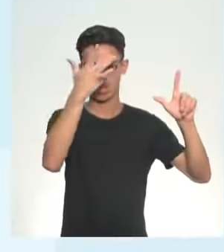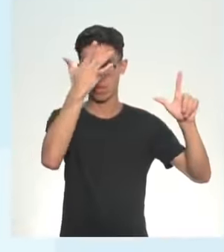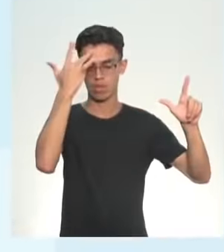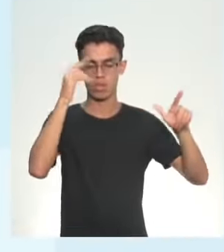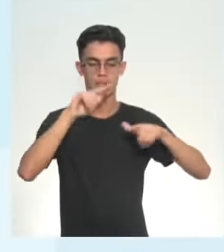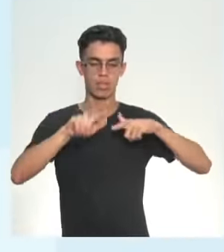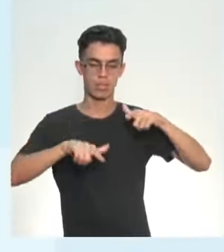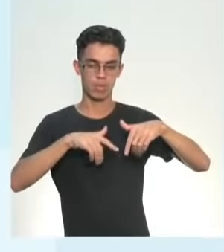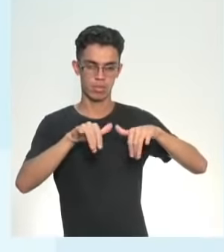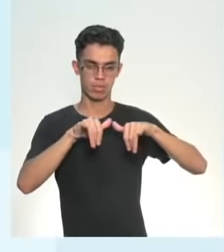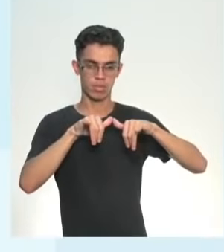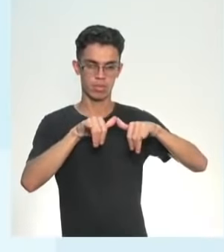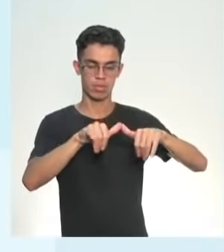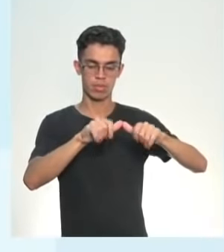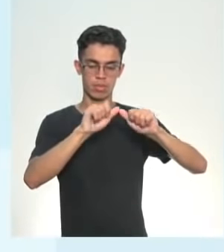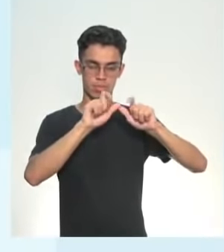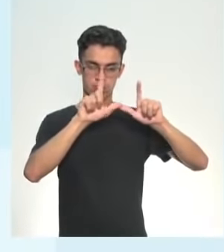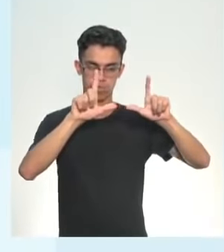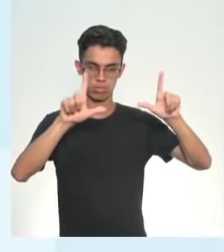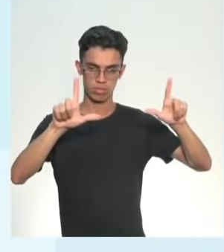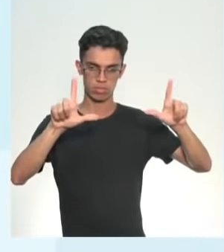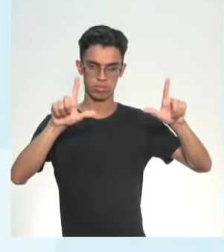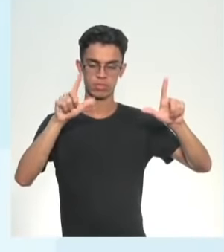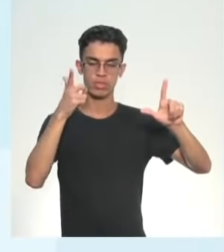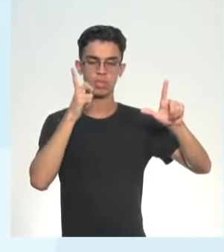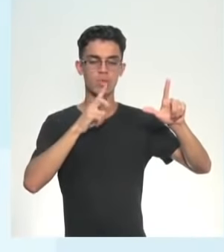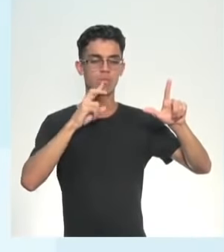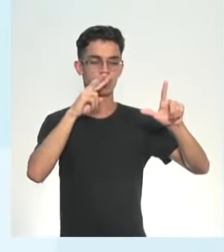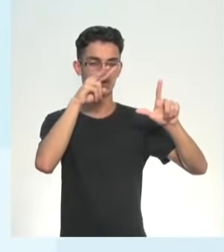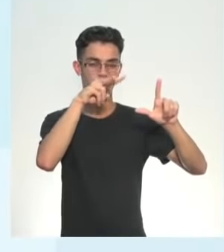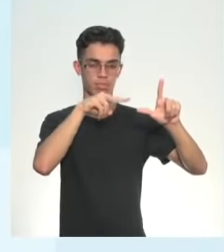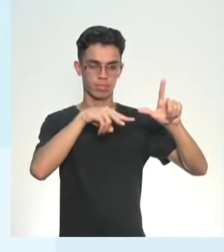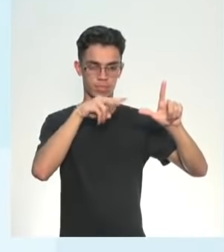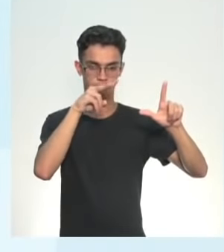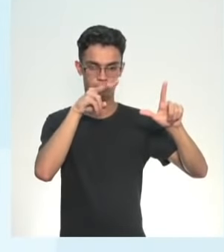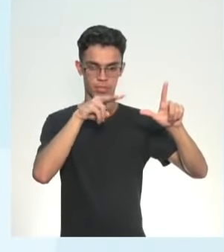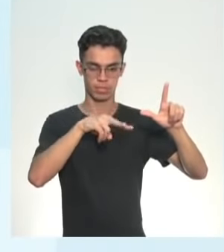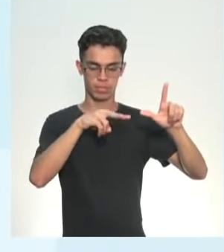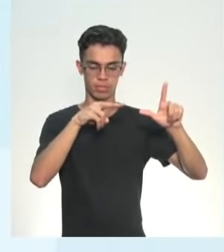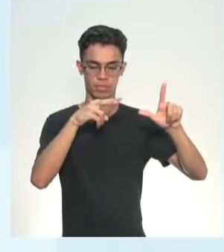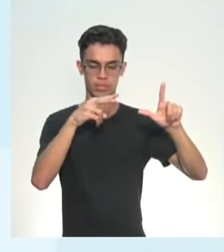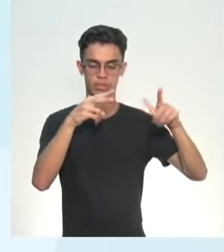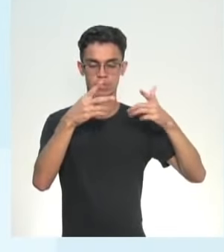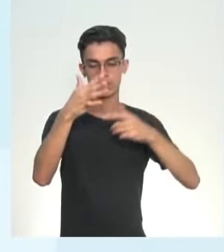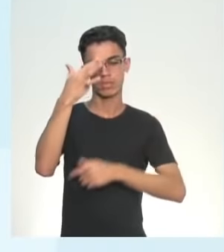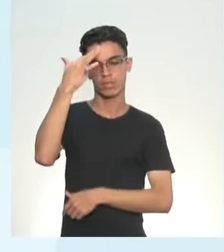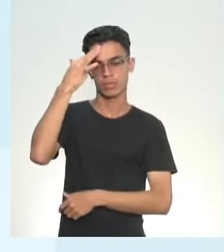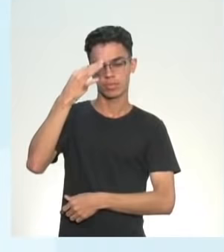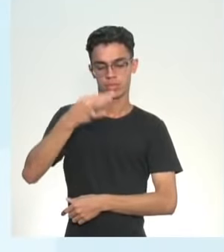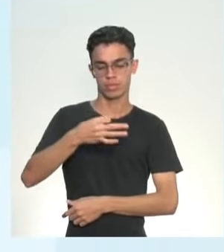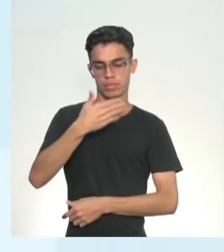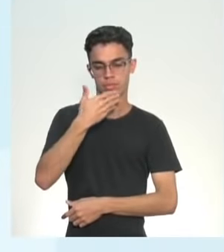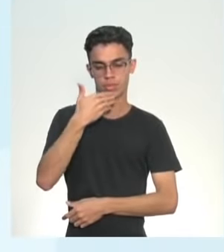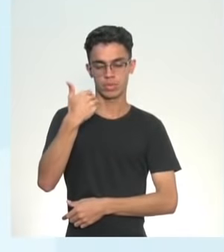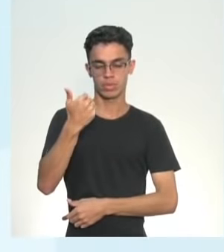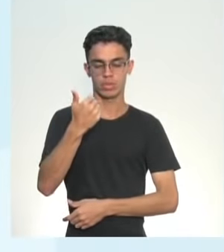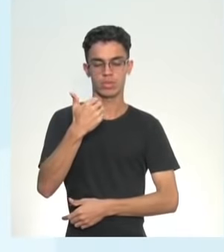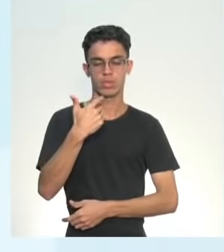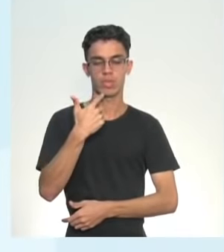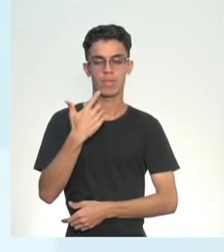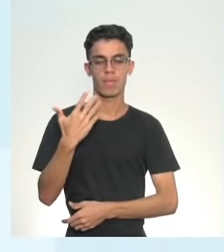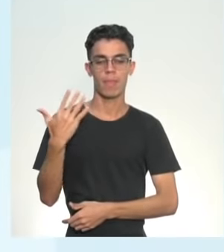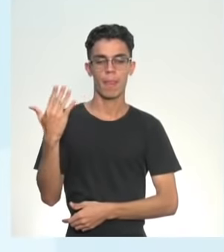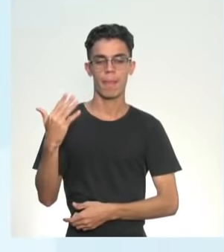pessoal do supermercado vou dar uma ampliada nele agora para gente ler o que está escrito E aí a gente vai tentar entender um pouquinho melhor então